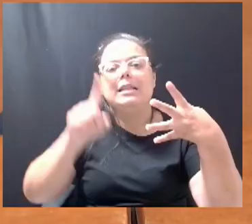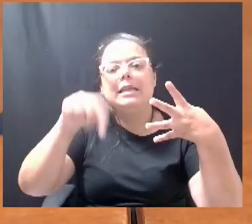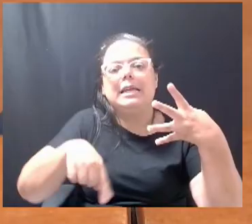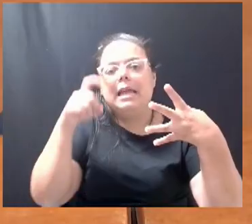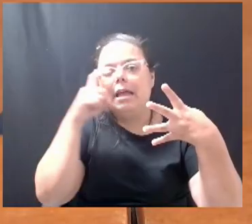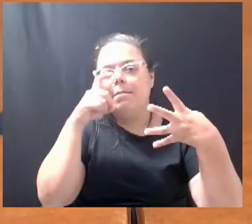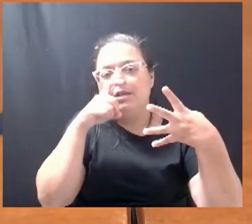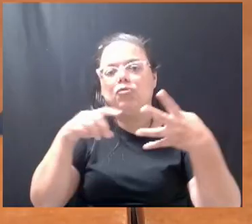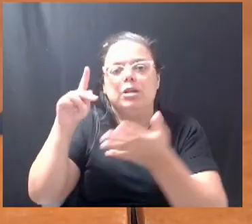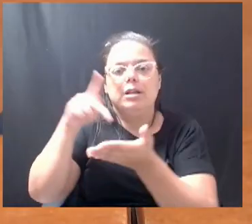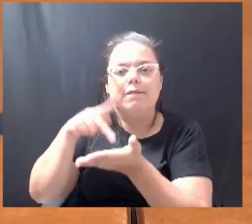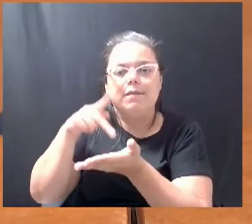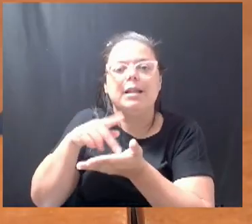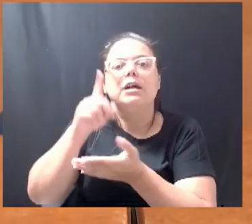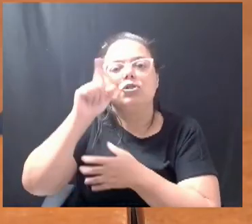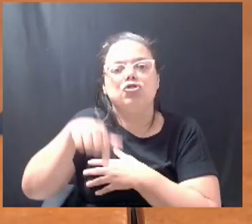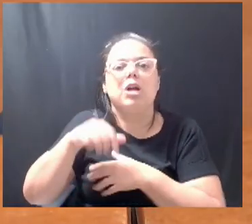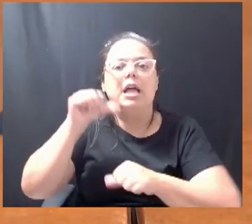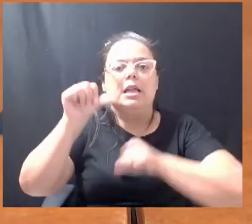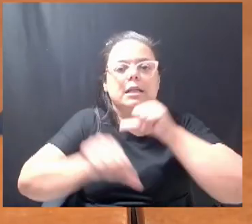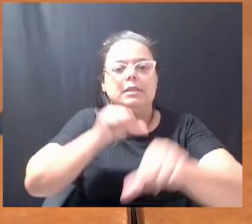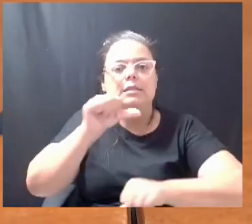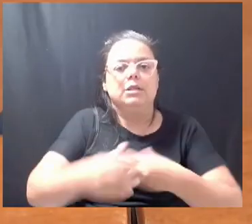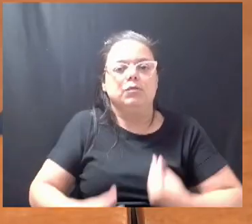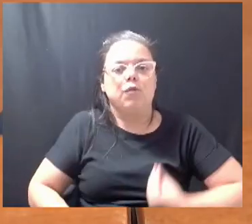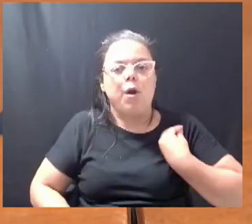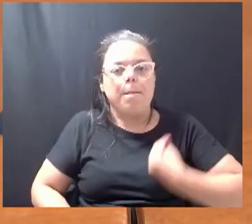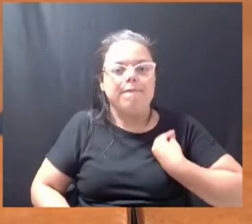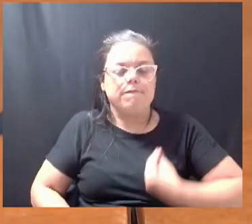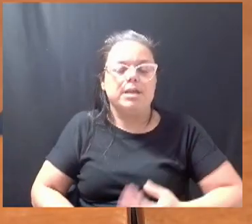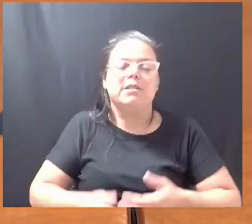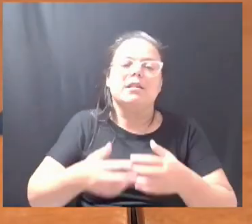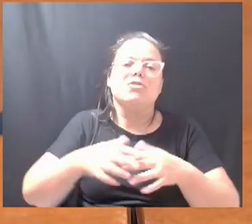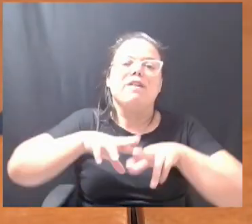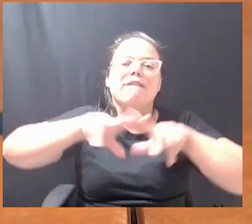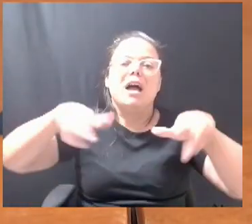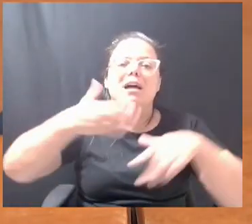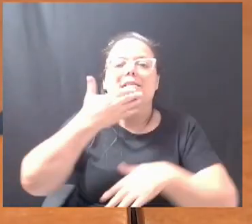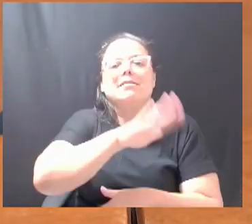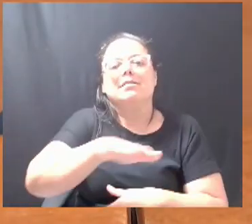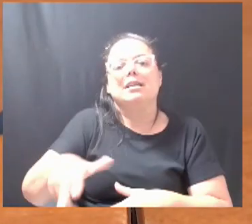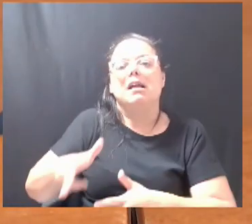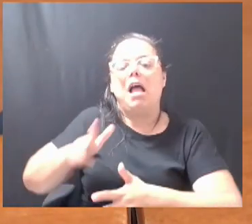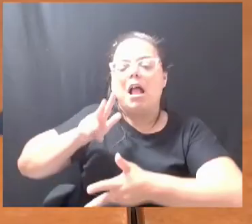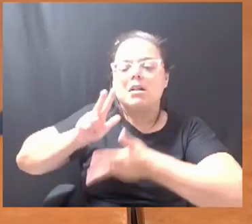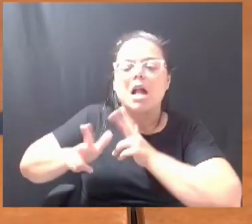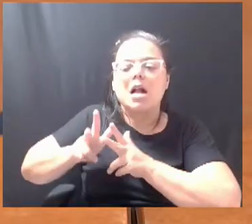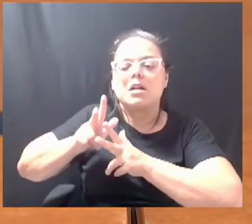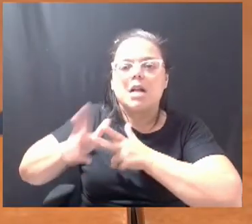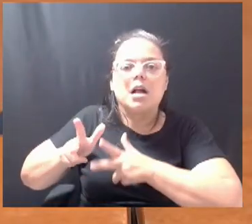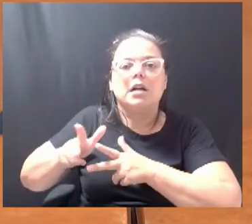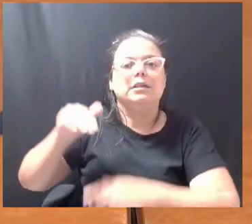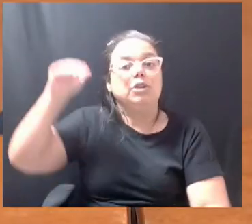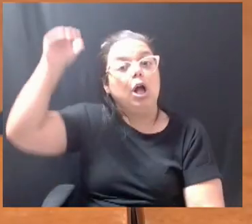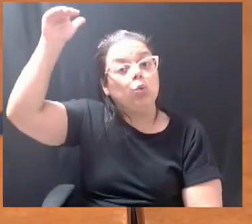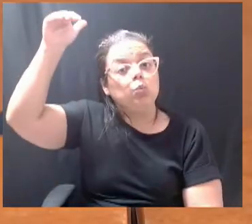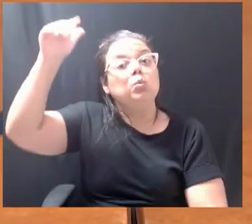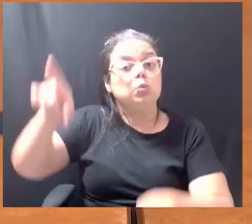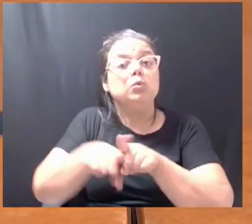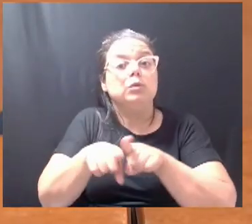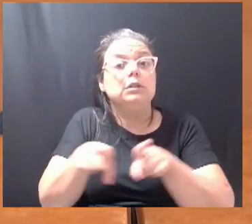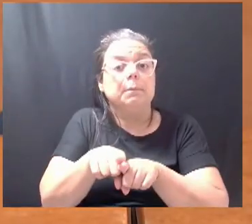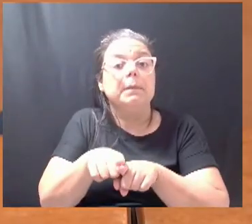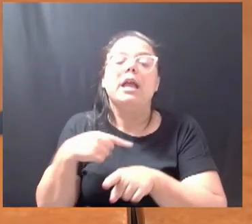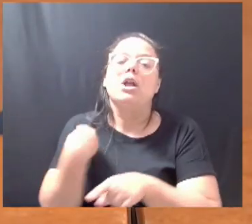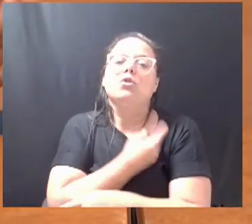de transformar a vida de muita criança que gagueja e muito adulto que gagueja também. A gente quer sim ajudar na elaboração